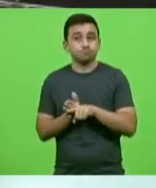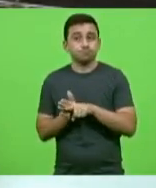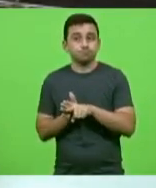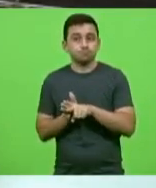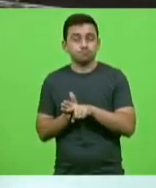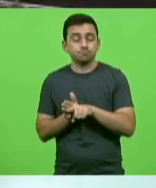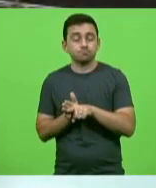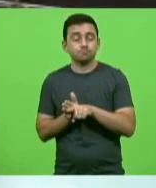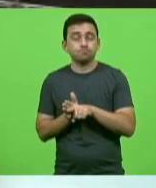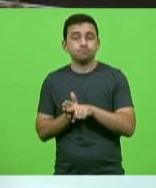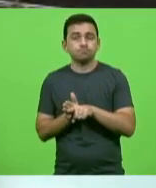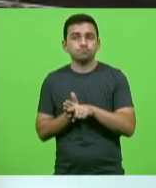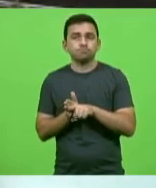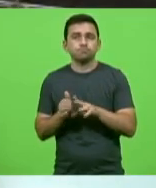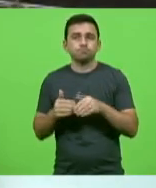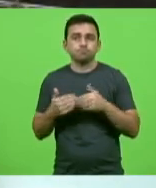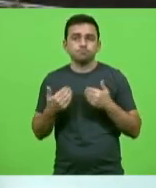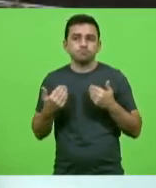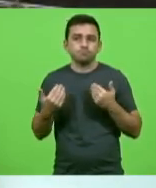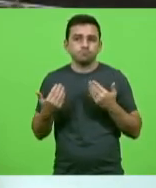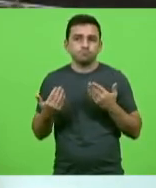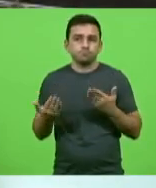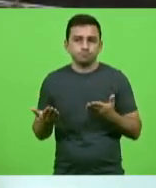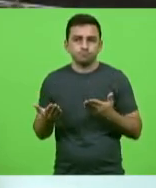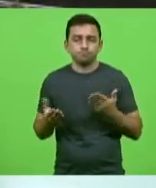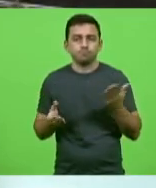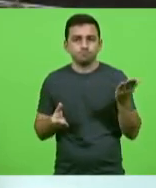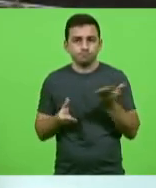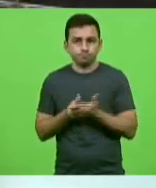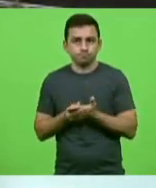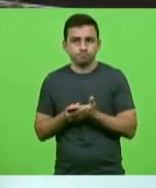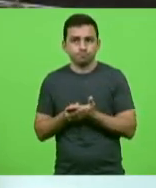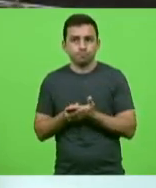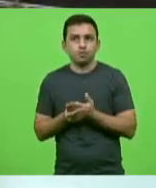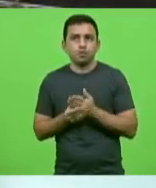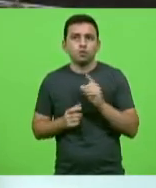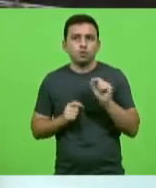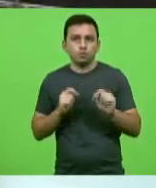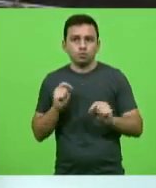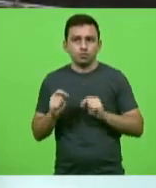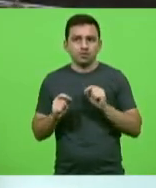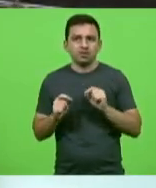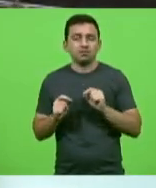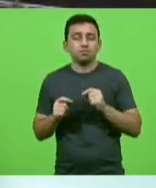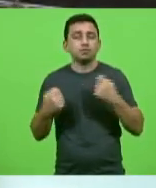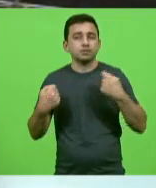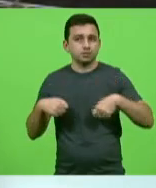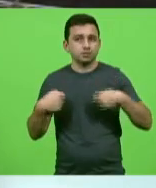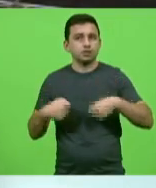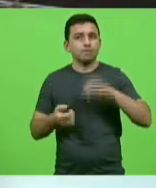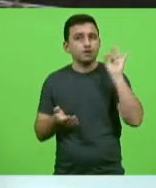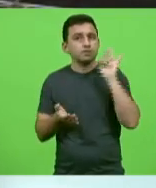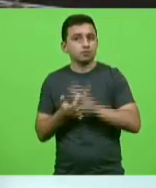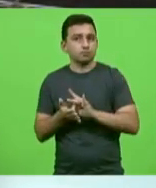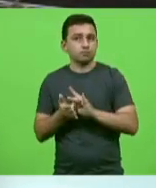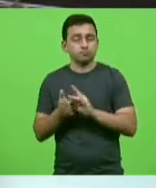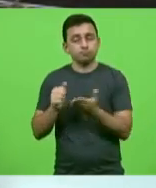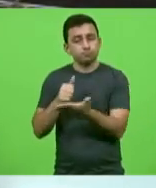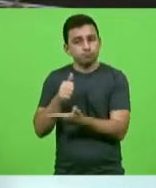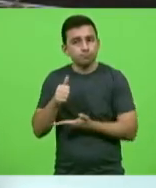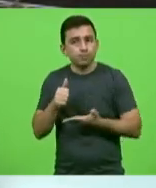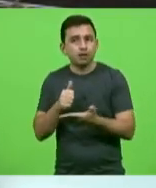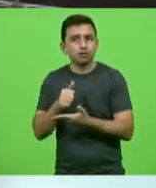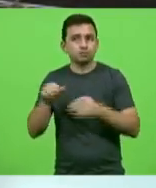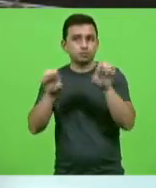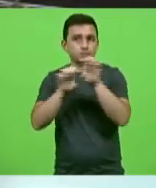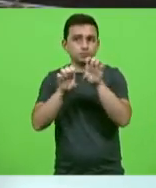a justa causa da presente ação vez que ela se reveste de verdadeiro ponto de apoio para